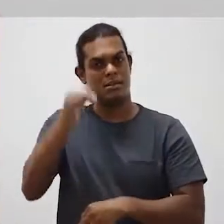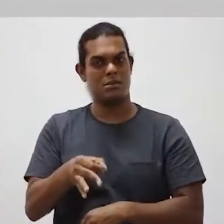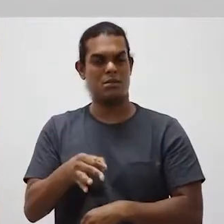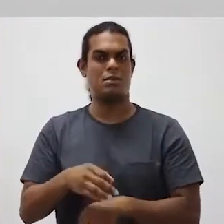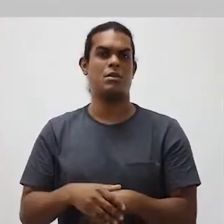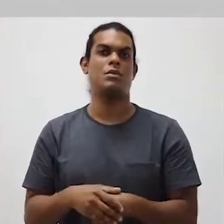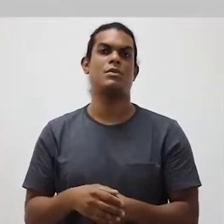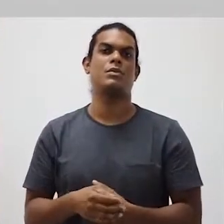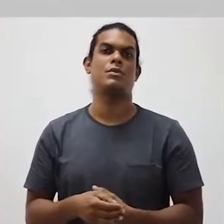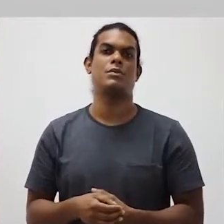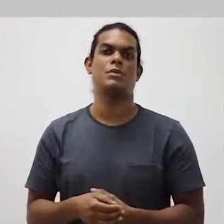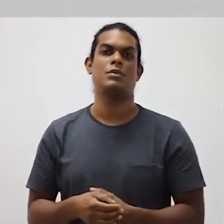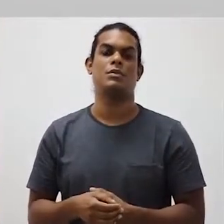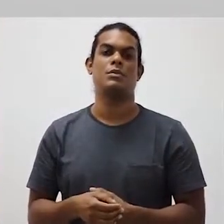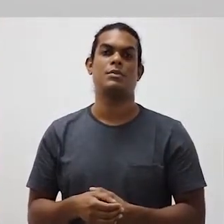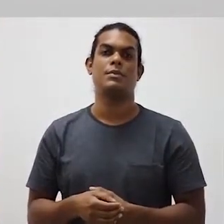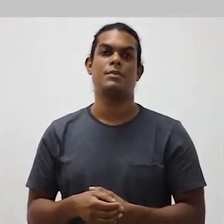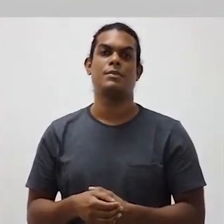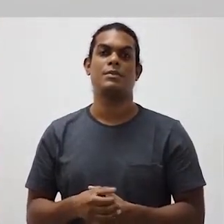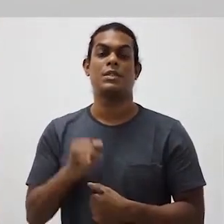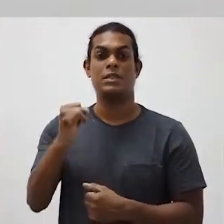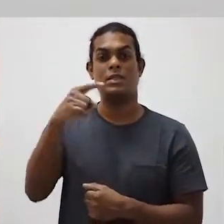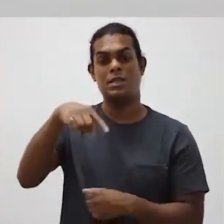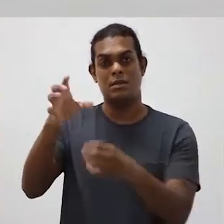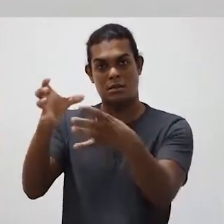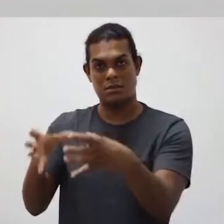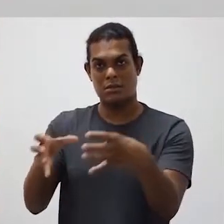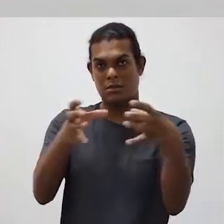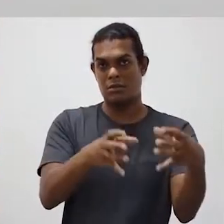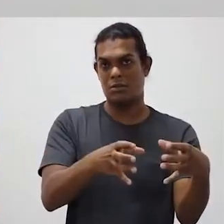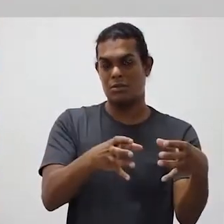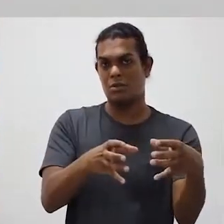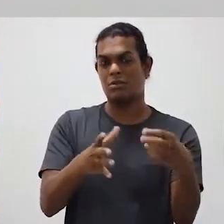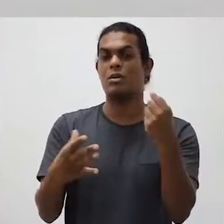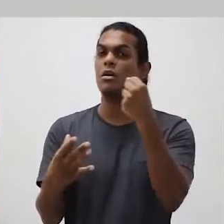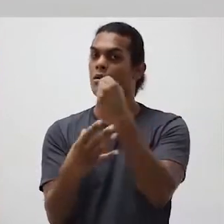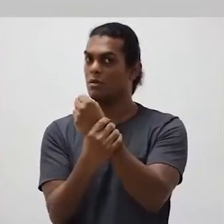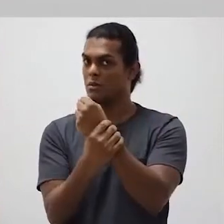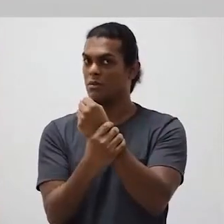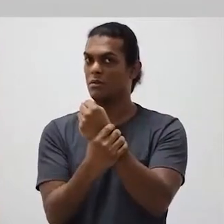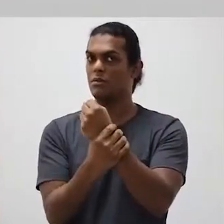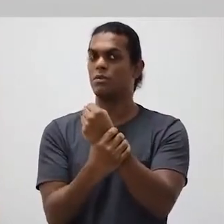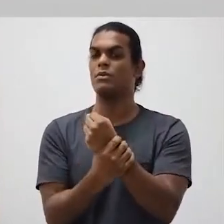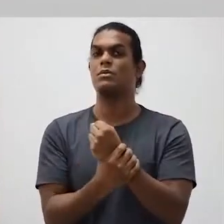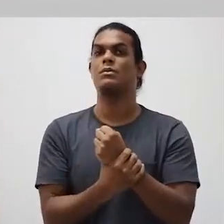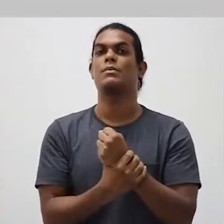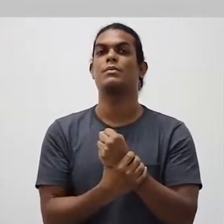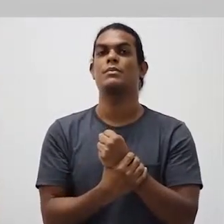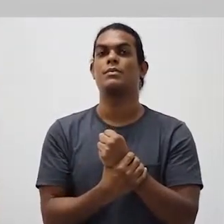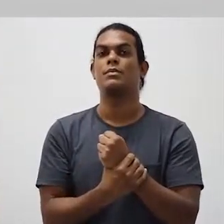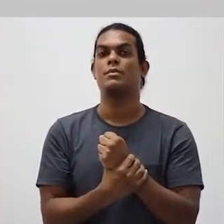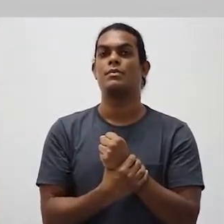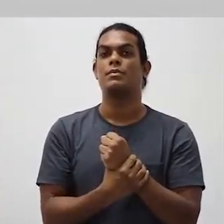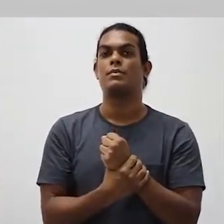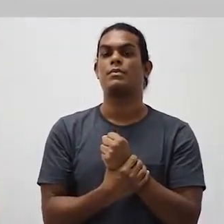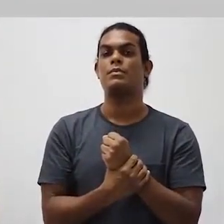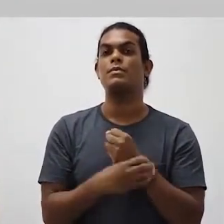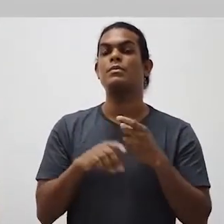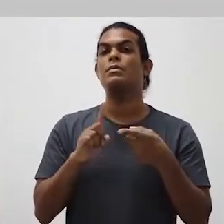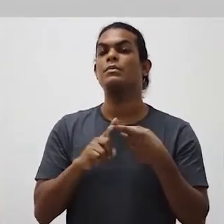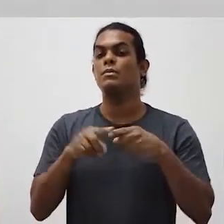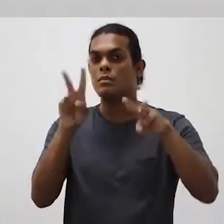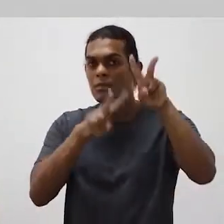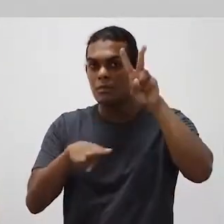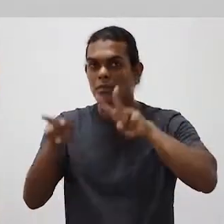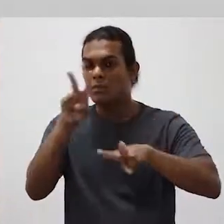havendo o transporte dentro de condições seguras da carga, e aí a gente vai observar